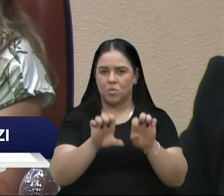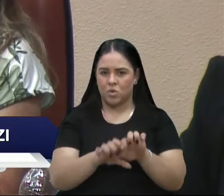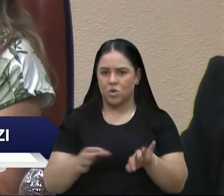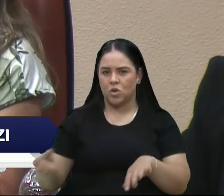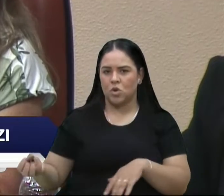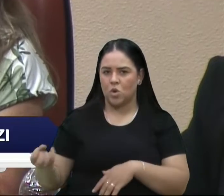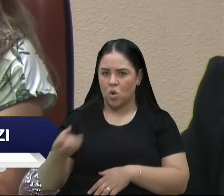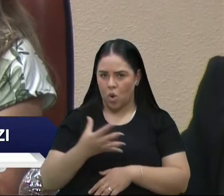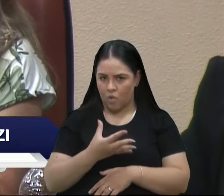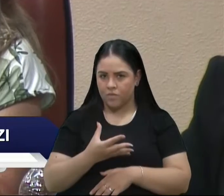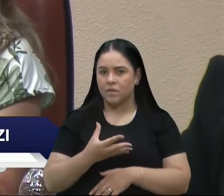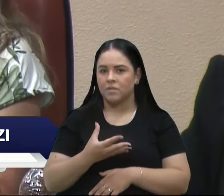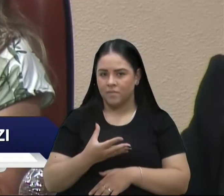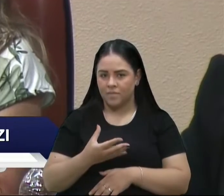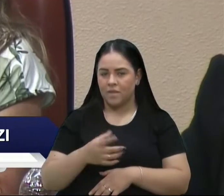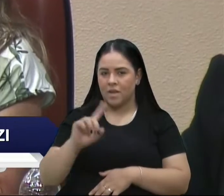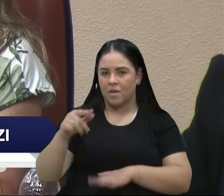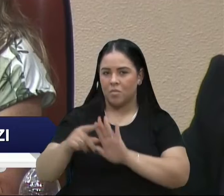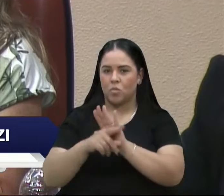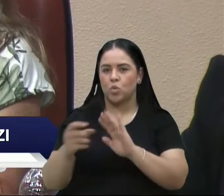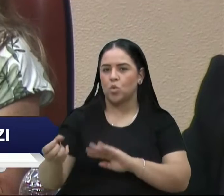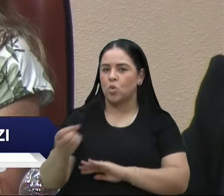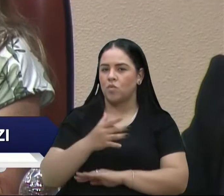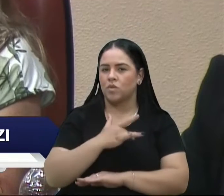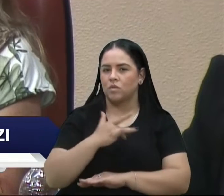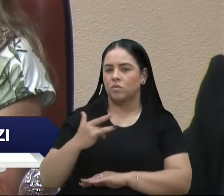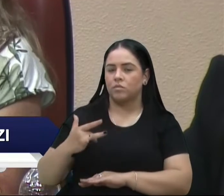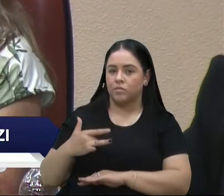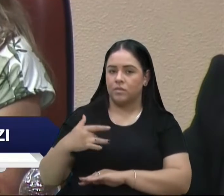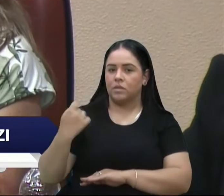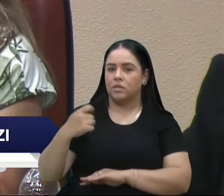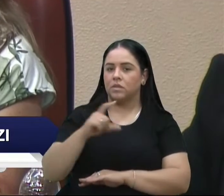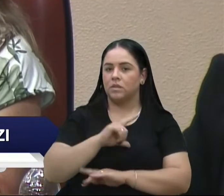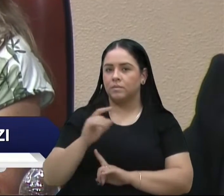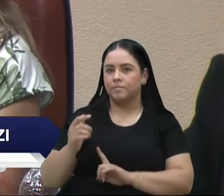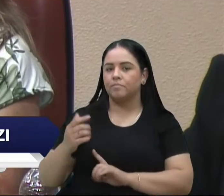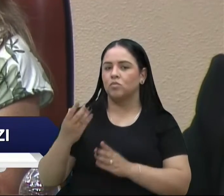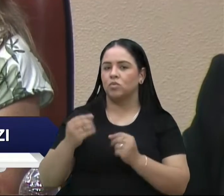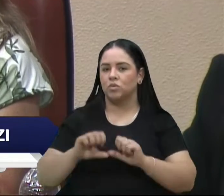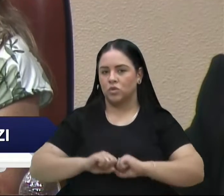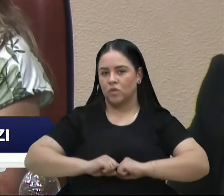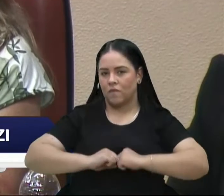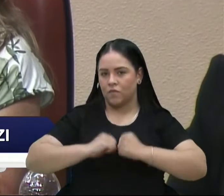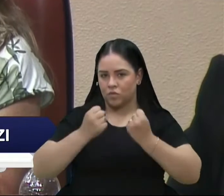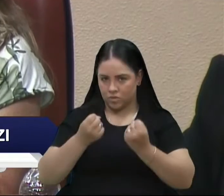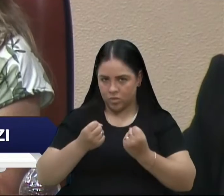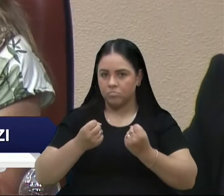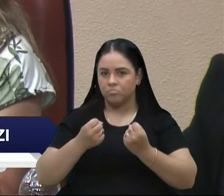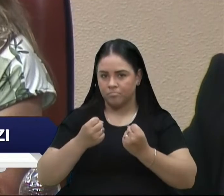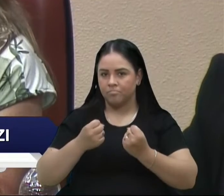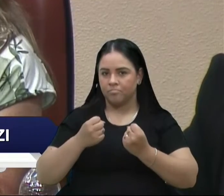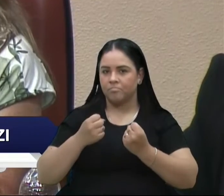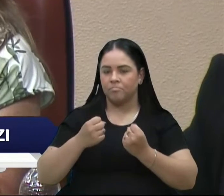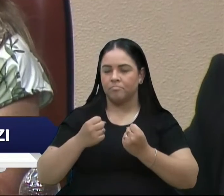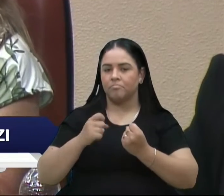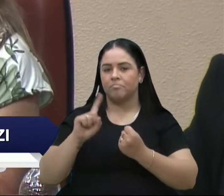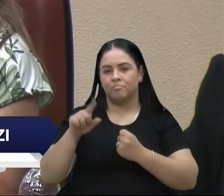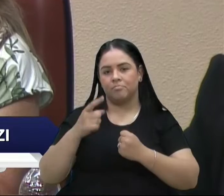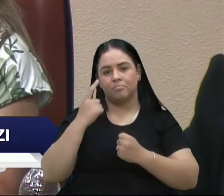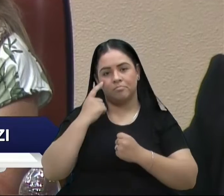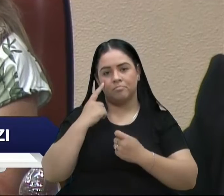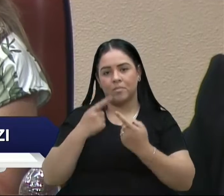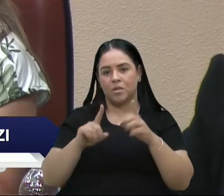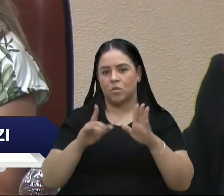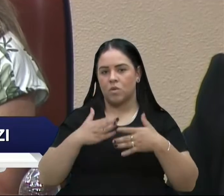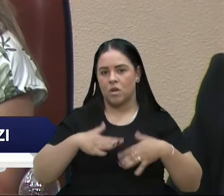é um equipamento novo de saúde e que demanda um esforço muito grande. Então, assim, é uma coisa a se pensar, mas com